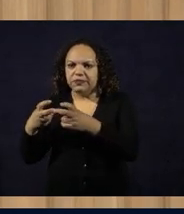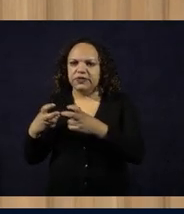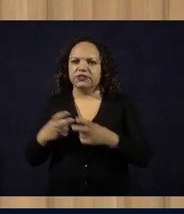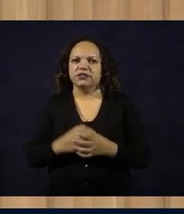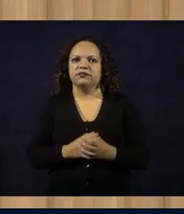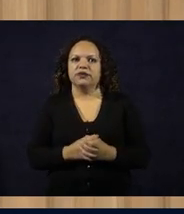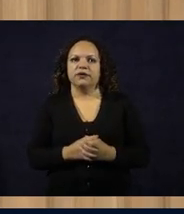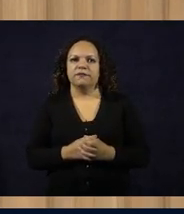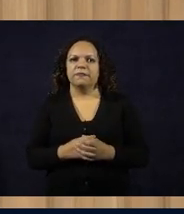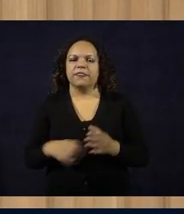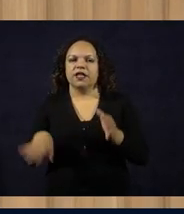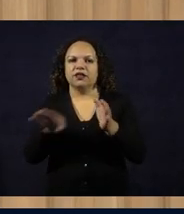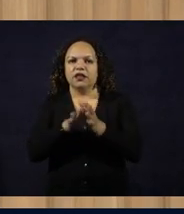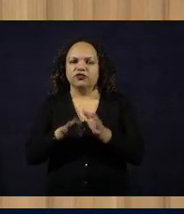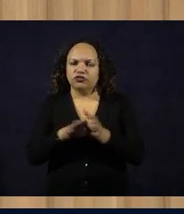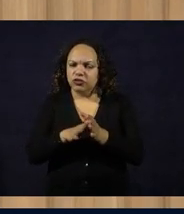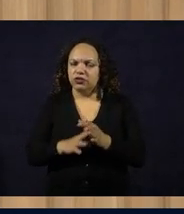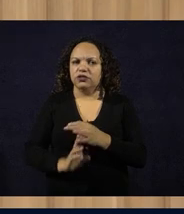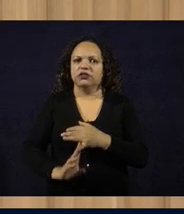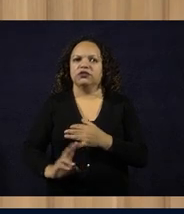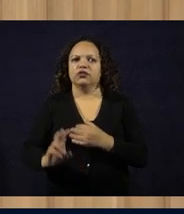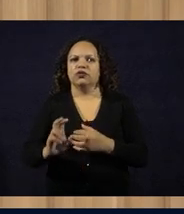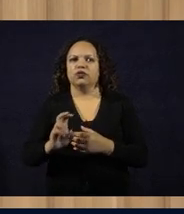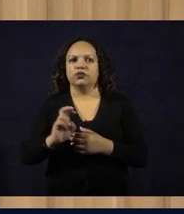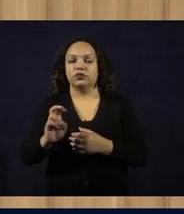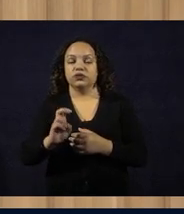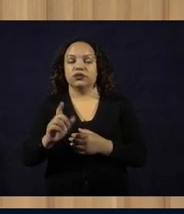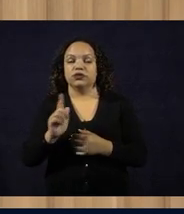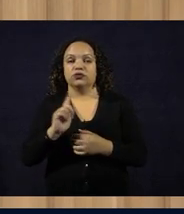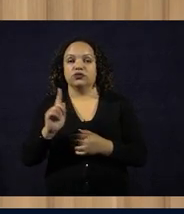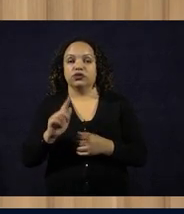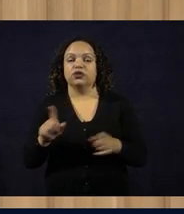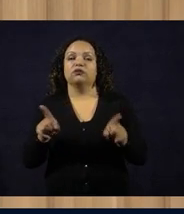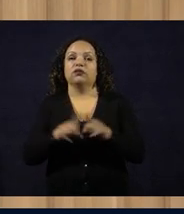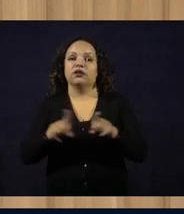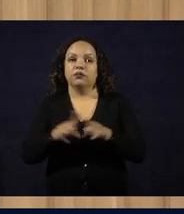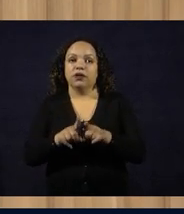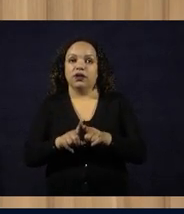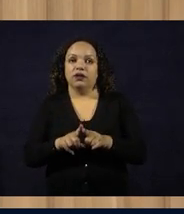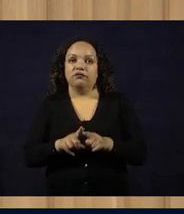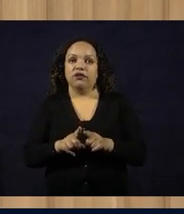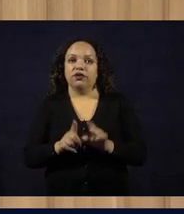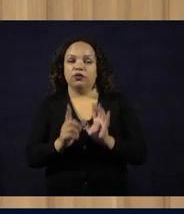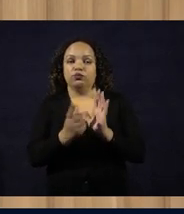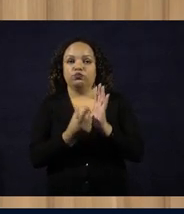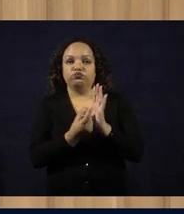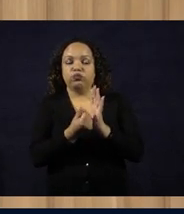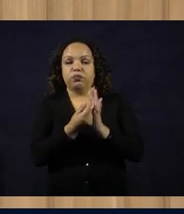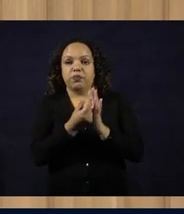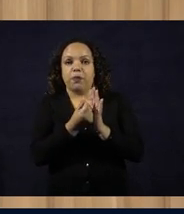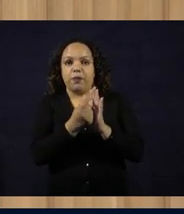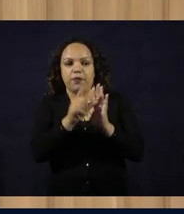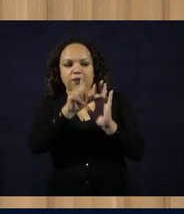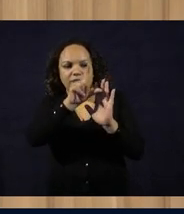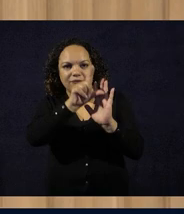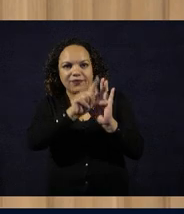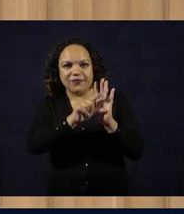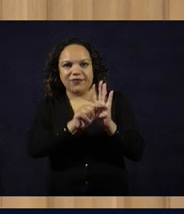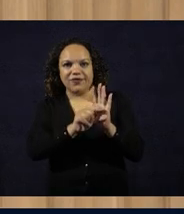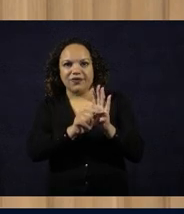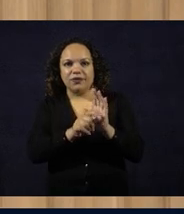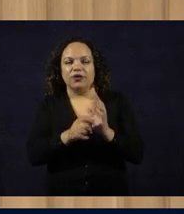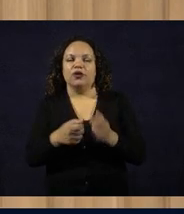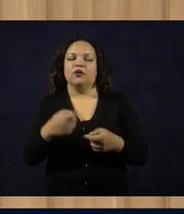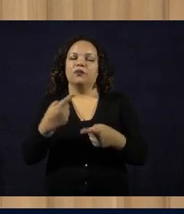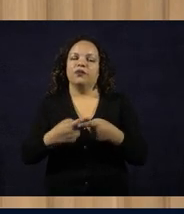entrada do 5g também isso vai possibilitar muita economia dentro das fazendas né porque você vai